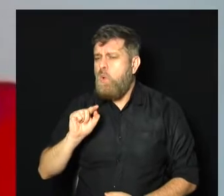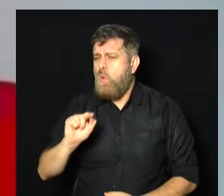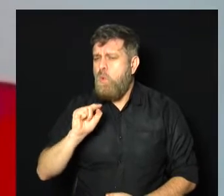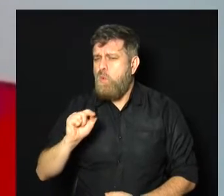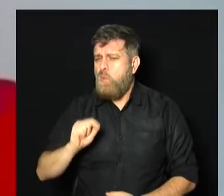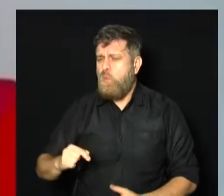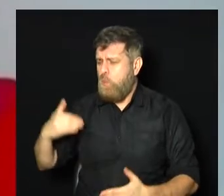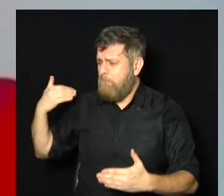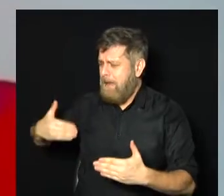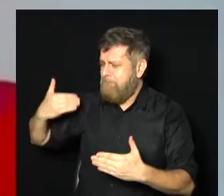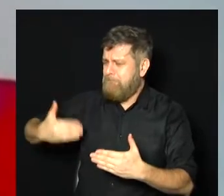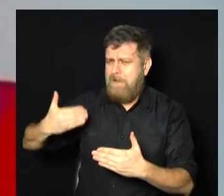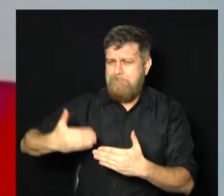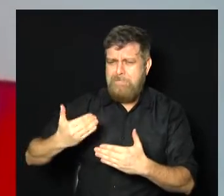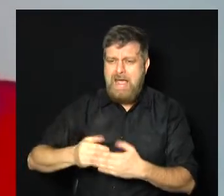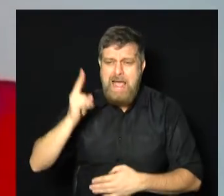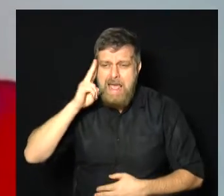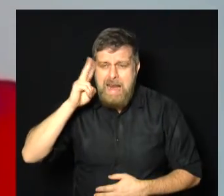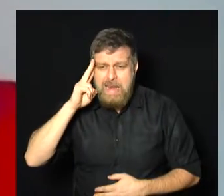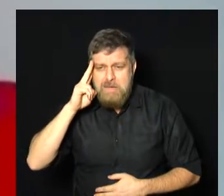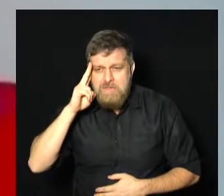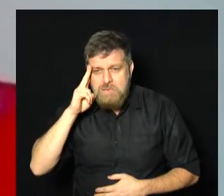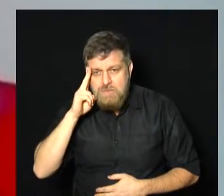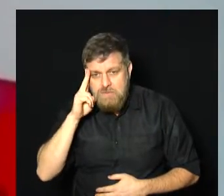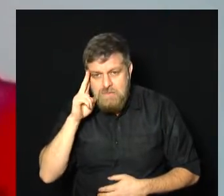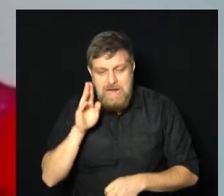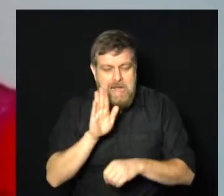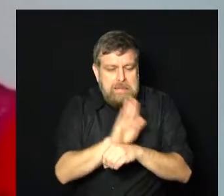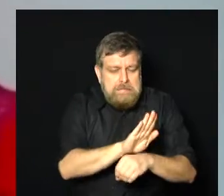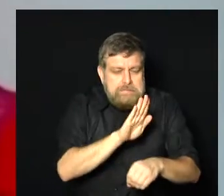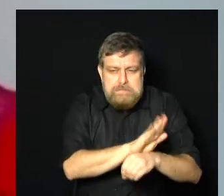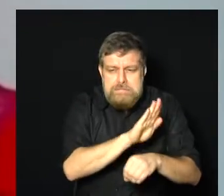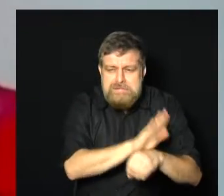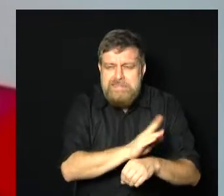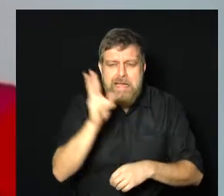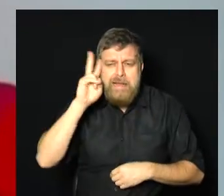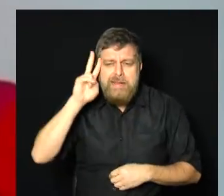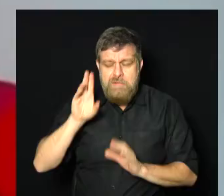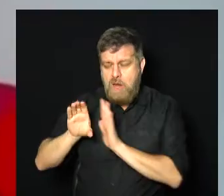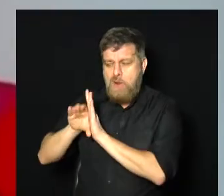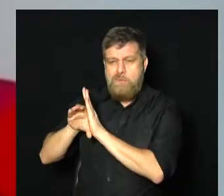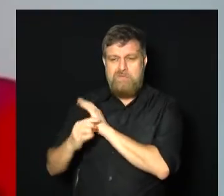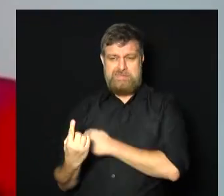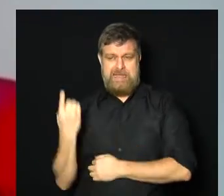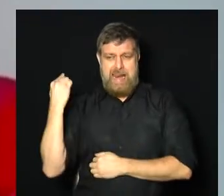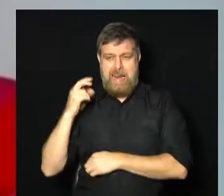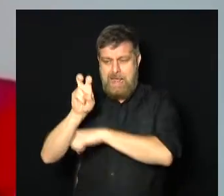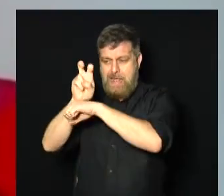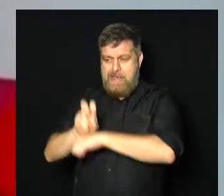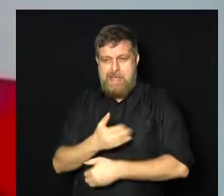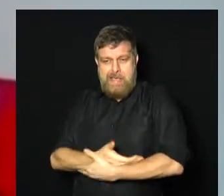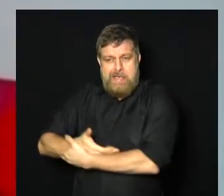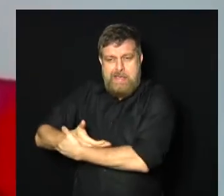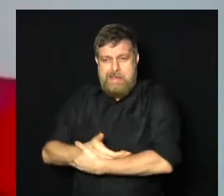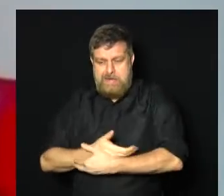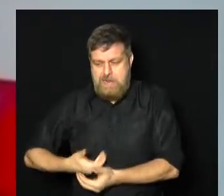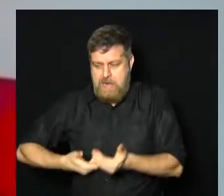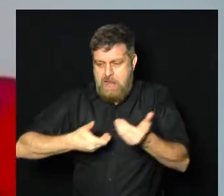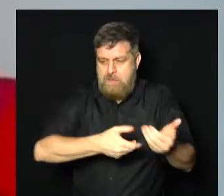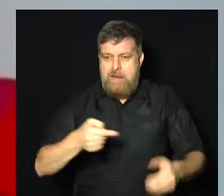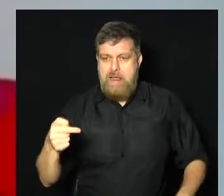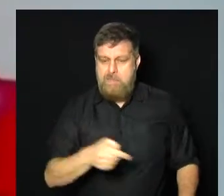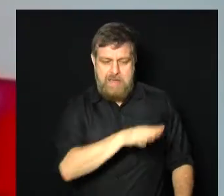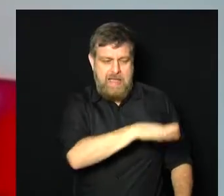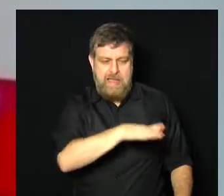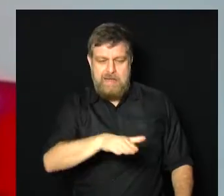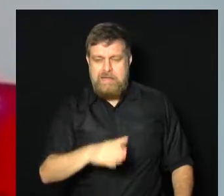resquício do assistencialismo não superado na educação infantil, né? Remonta àquela antiga concepção de creche como um lugar para a criança comer, dormir, estar em